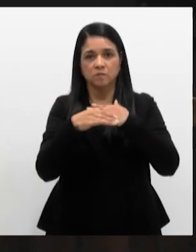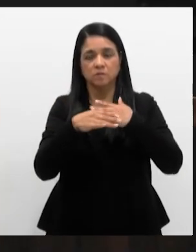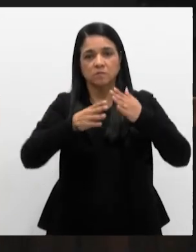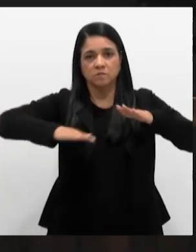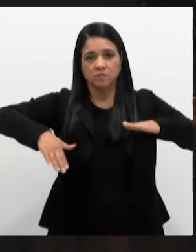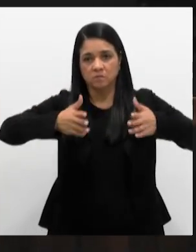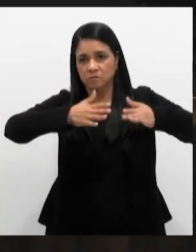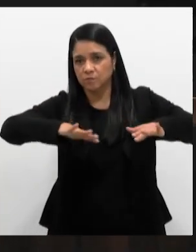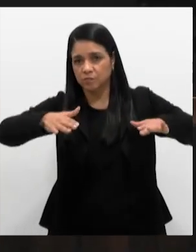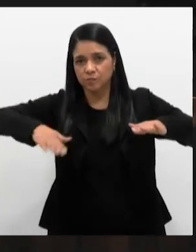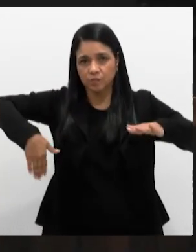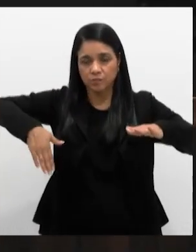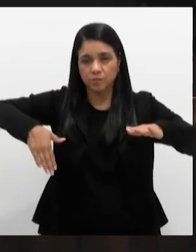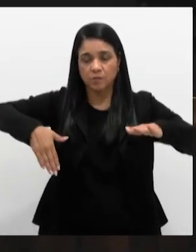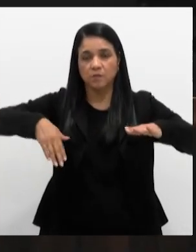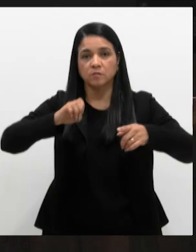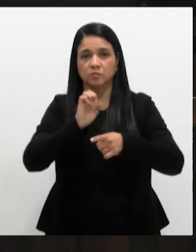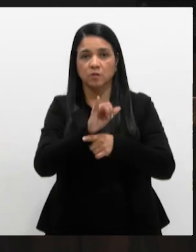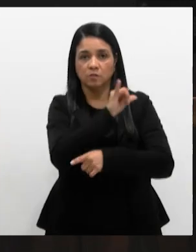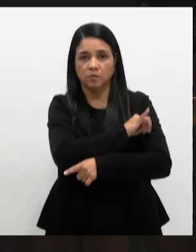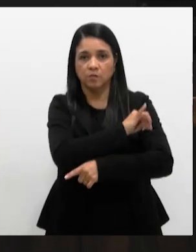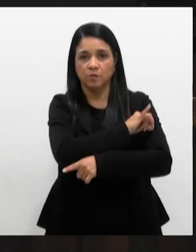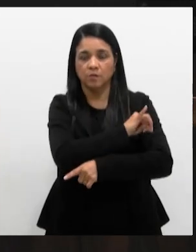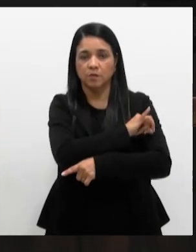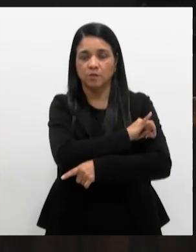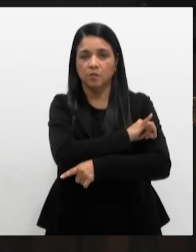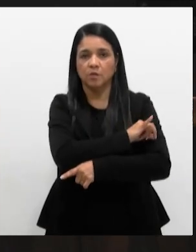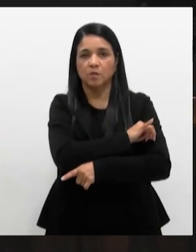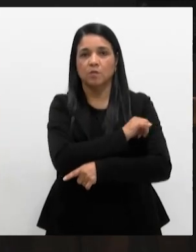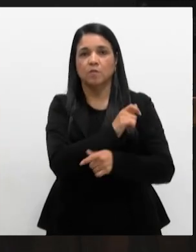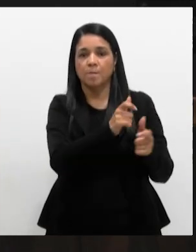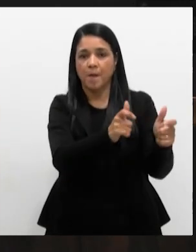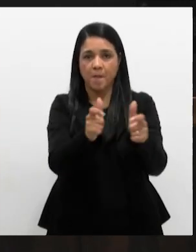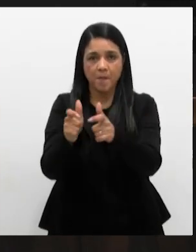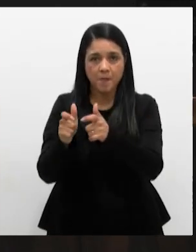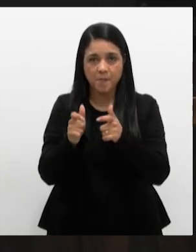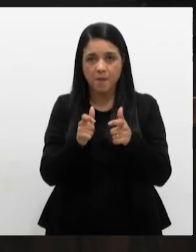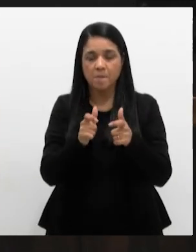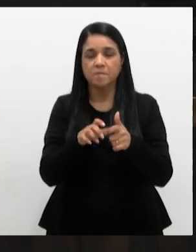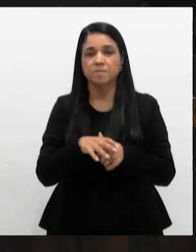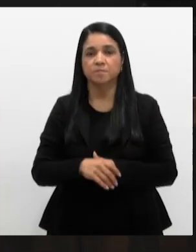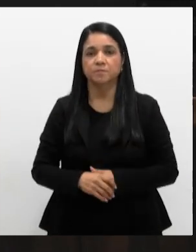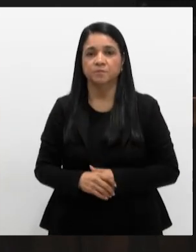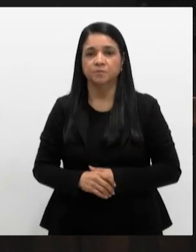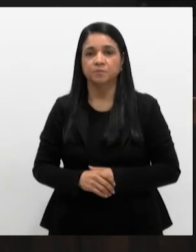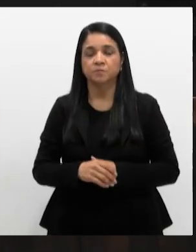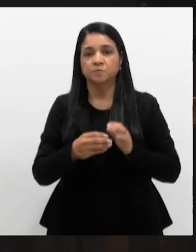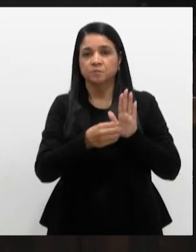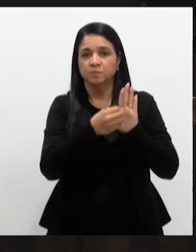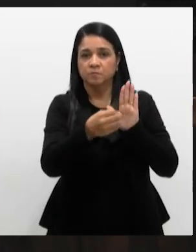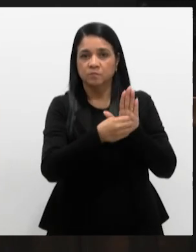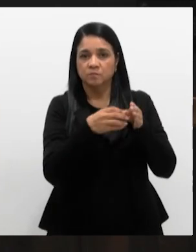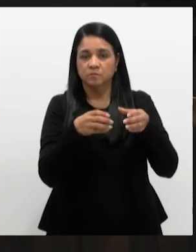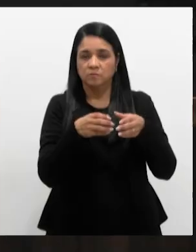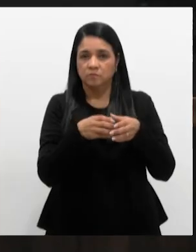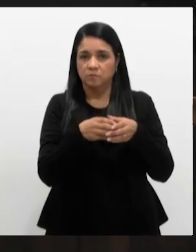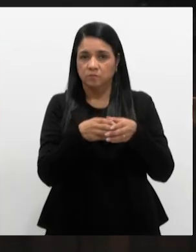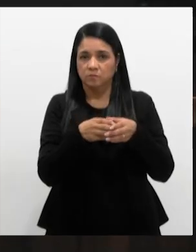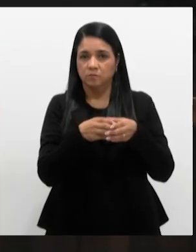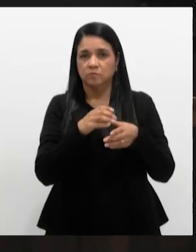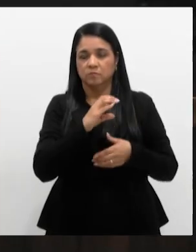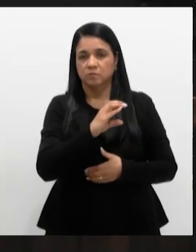do Estado do Rio de Janeiro e dá outras providências. Pareceres das comissões